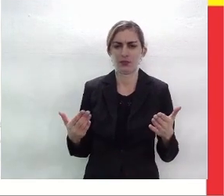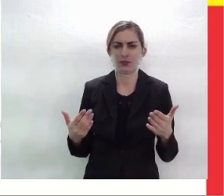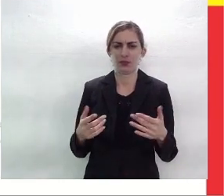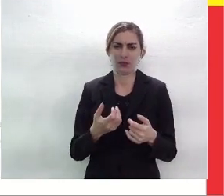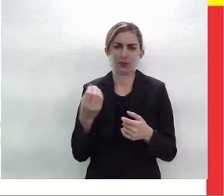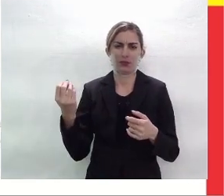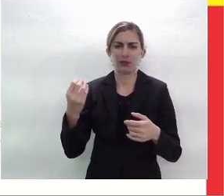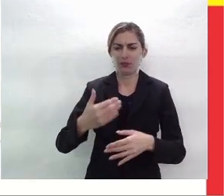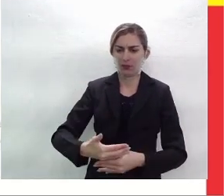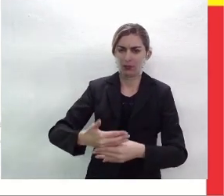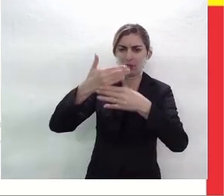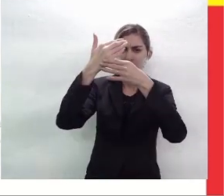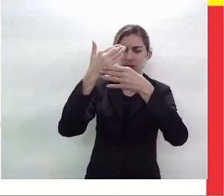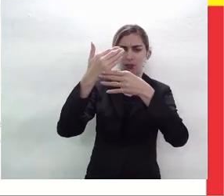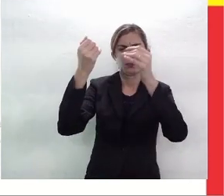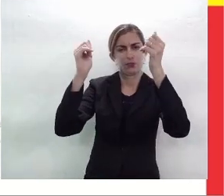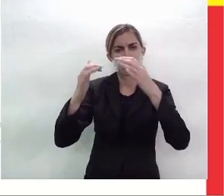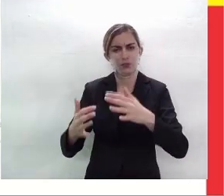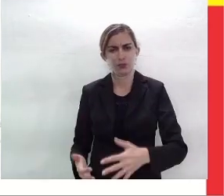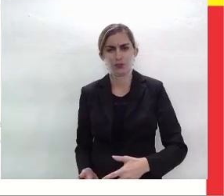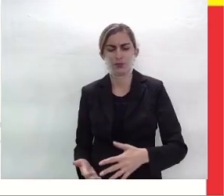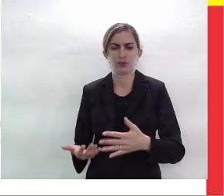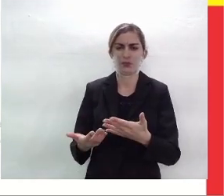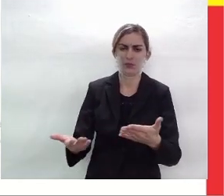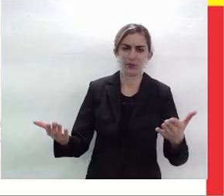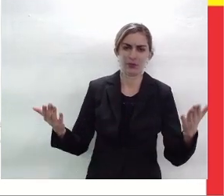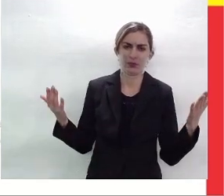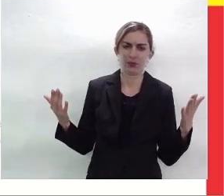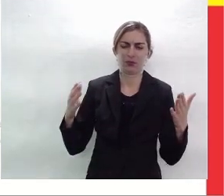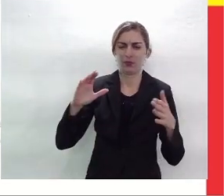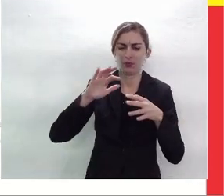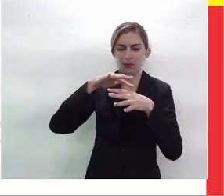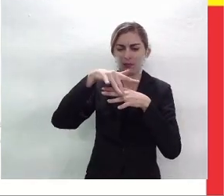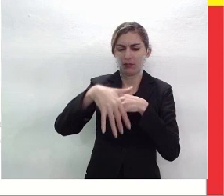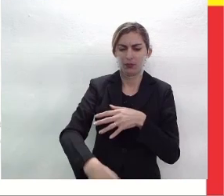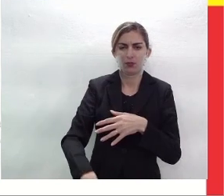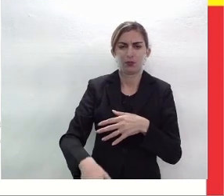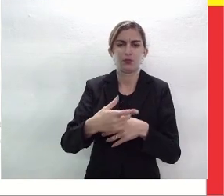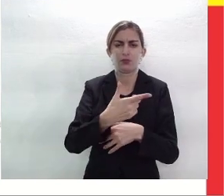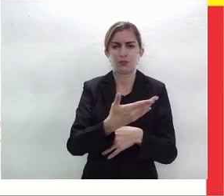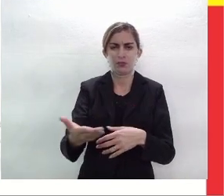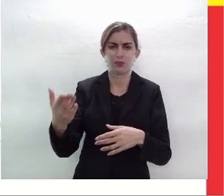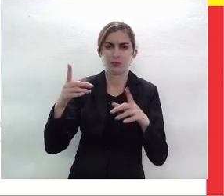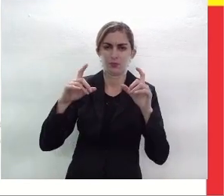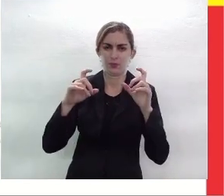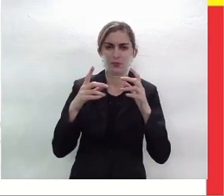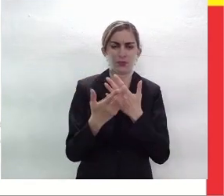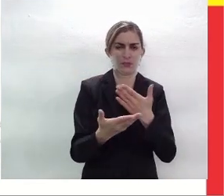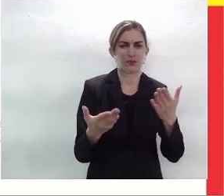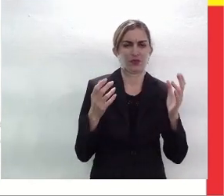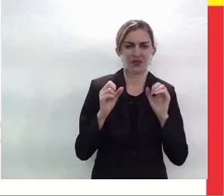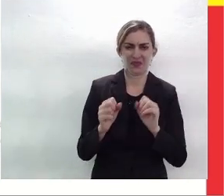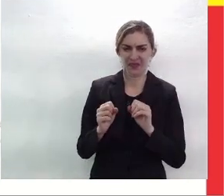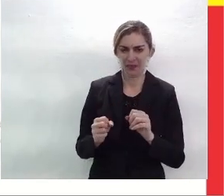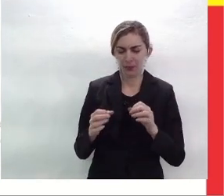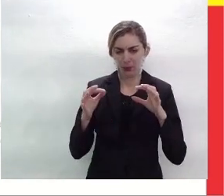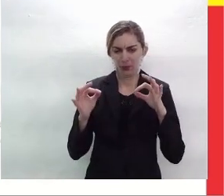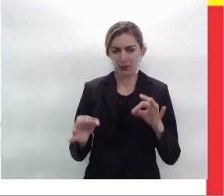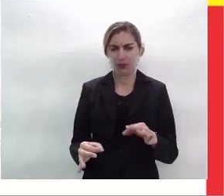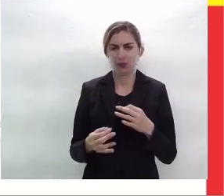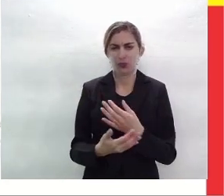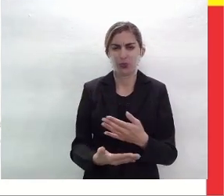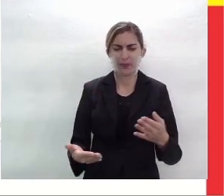grau de inclinação, como paredes, declives, vãos aéreos, cascatas. E aí na imagem vocês também podem